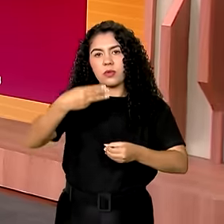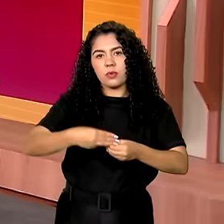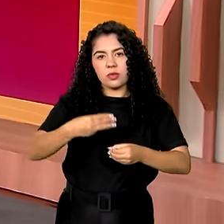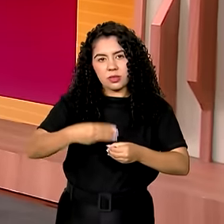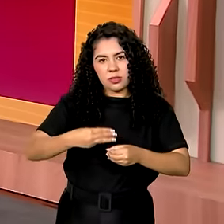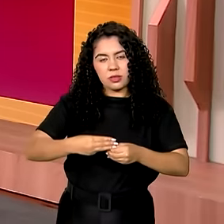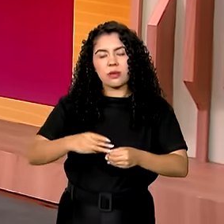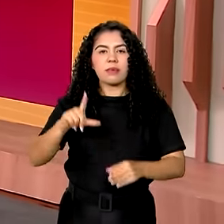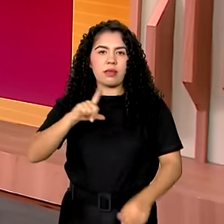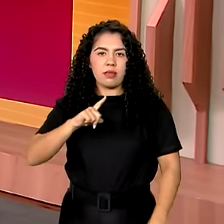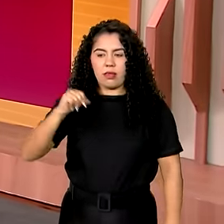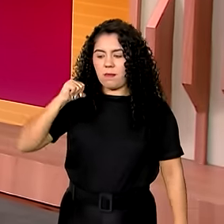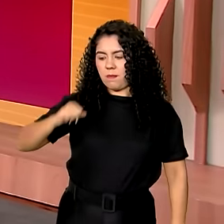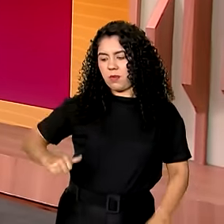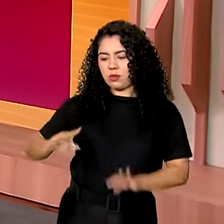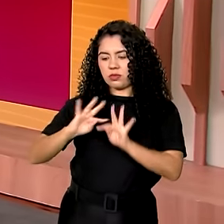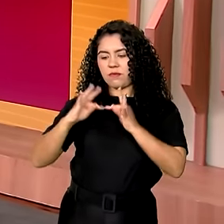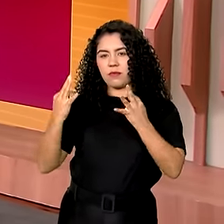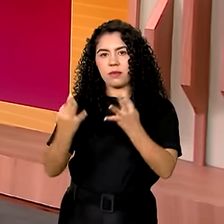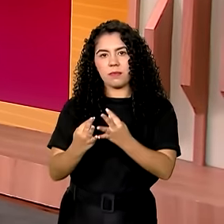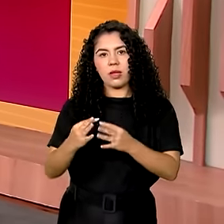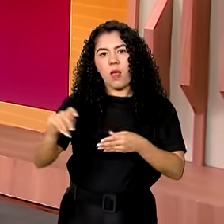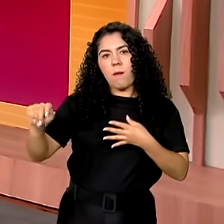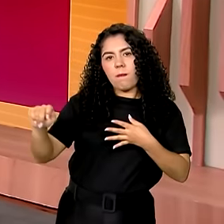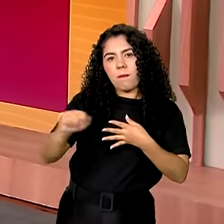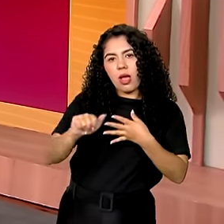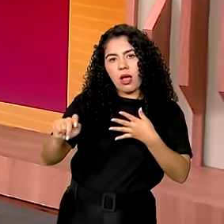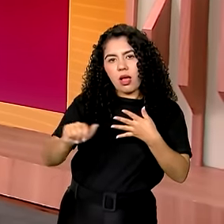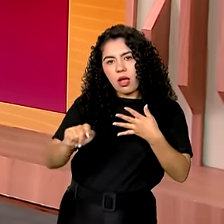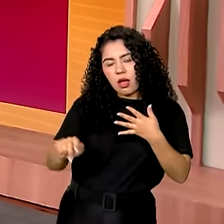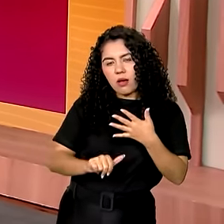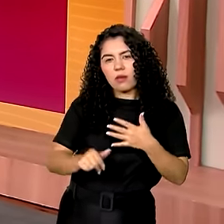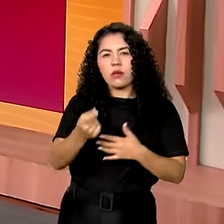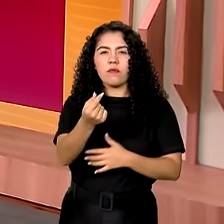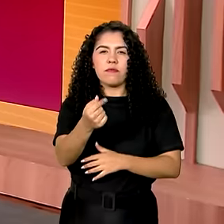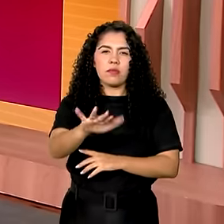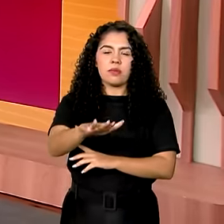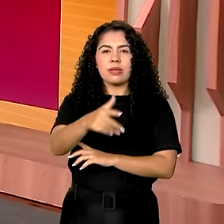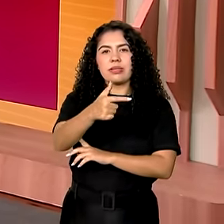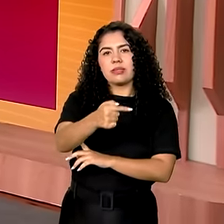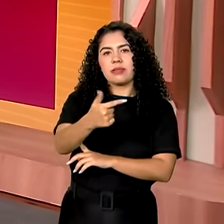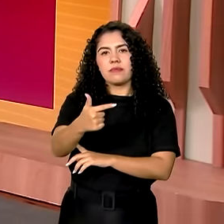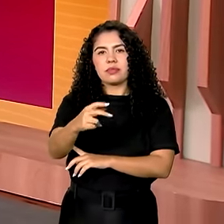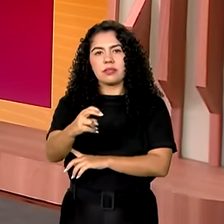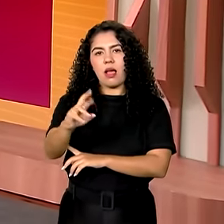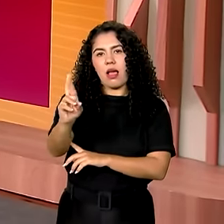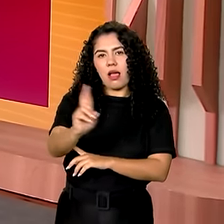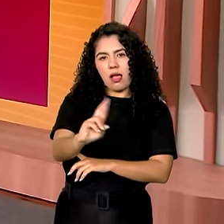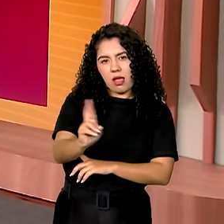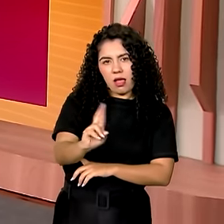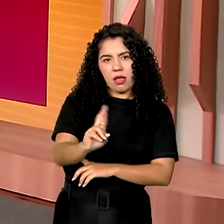programa Bolsa Família. O benefício médio pago na cidade é de R$